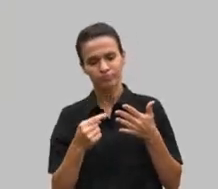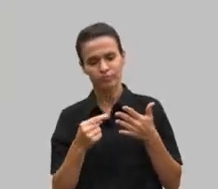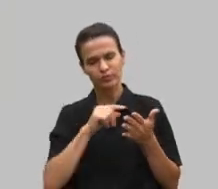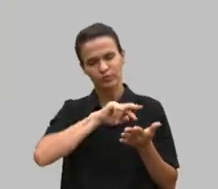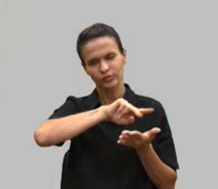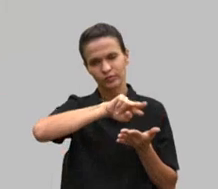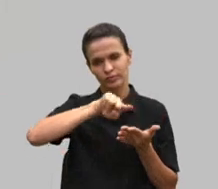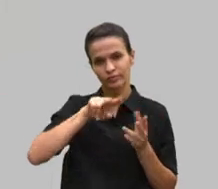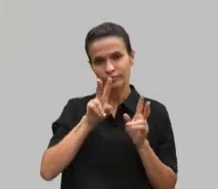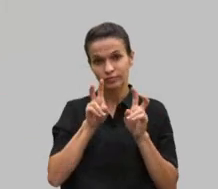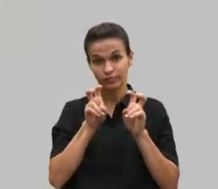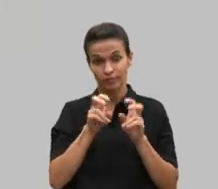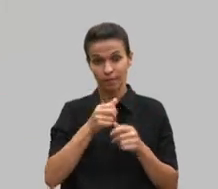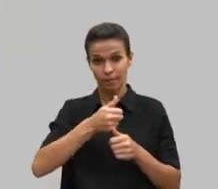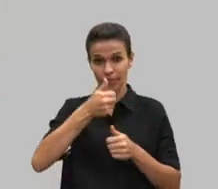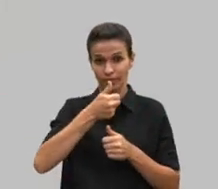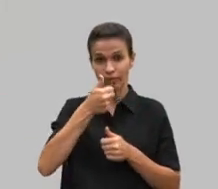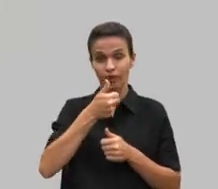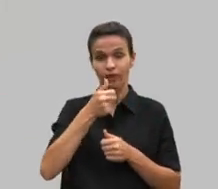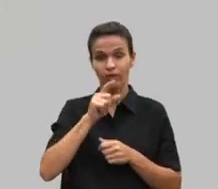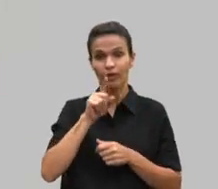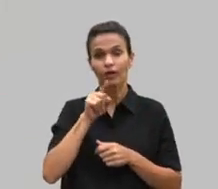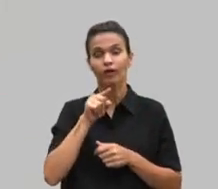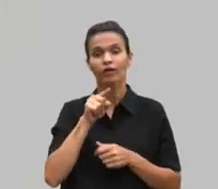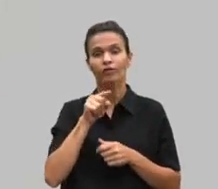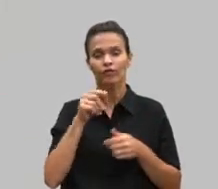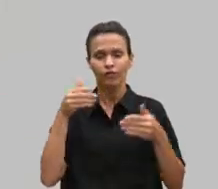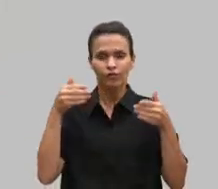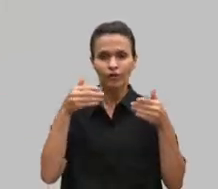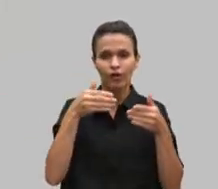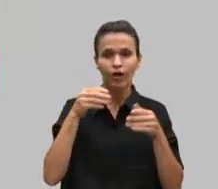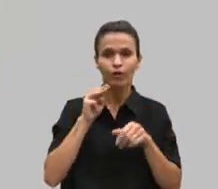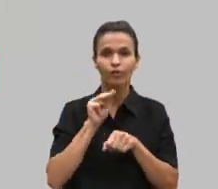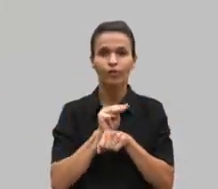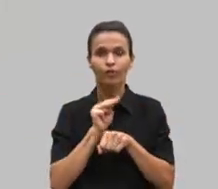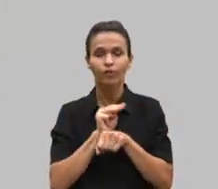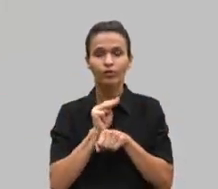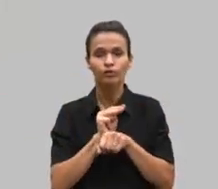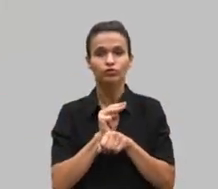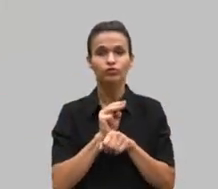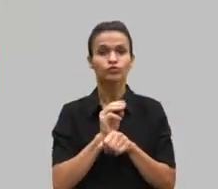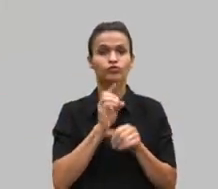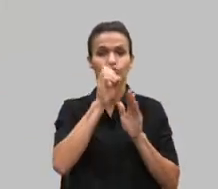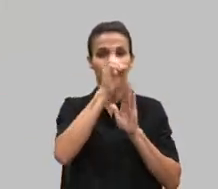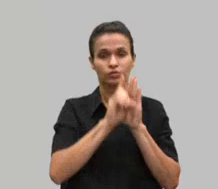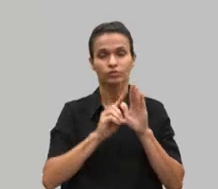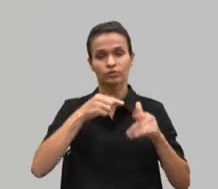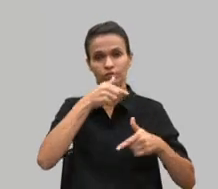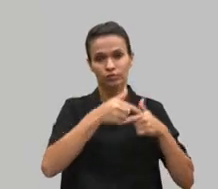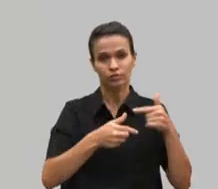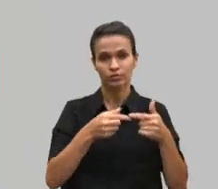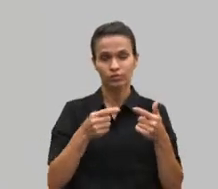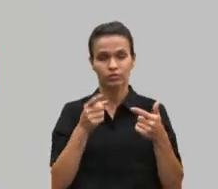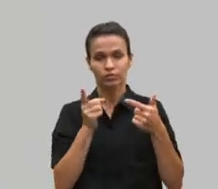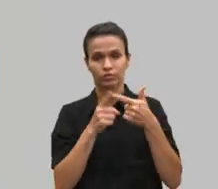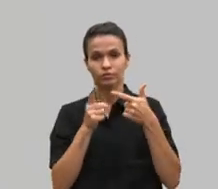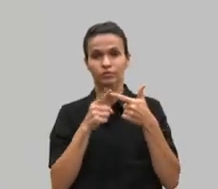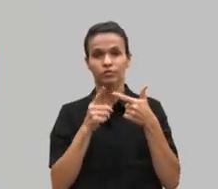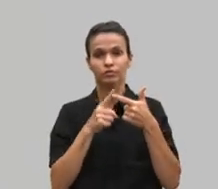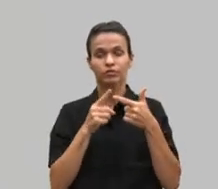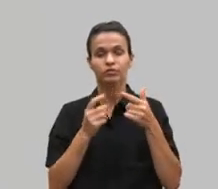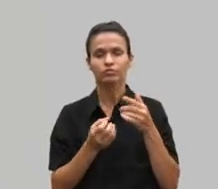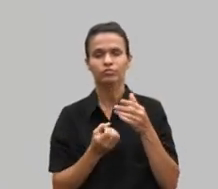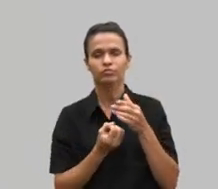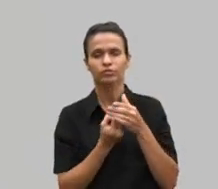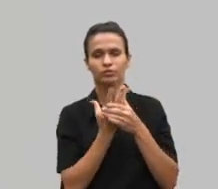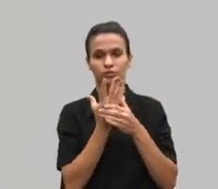sendo a primeira dela é a primeira delas a respeito da monitoração dos Direitos Trabalhistas a segunda a respeito da criação de um